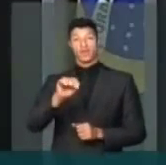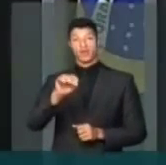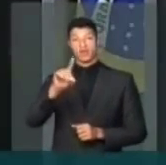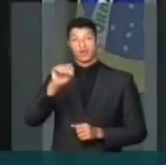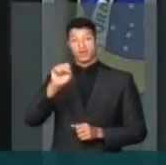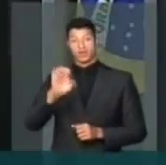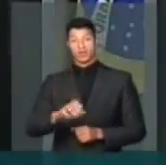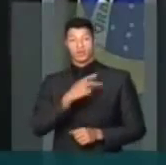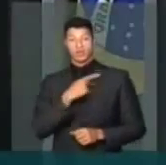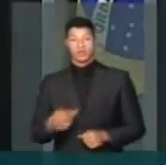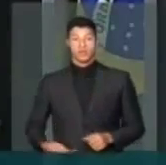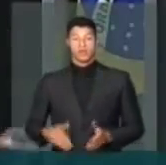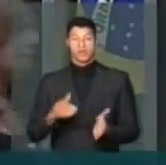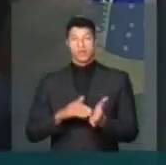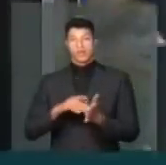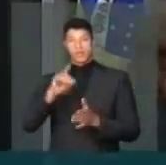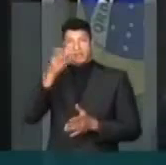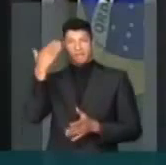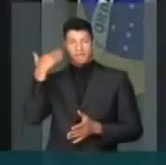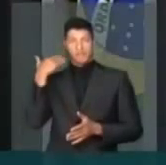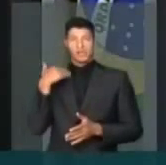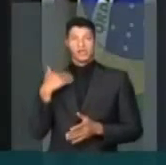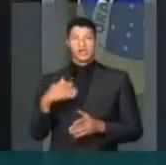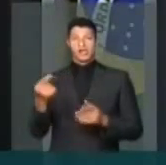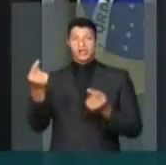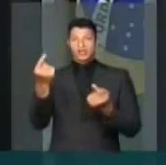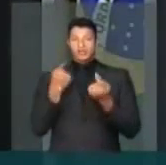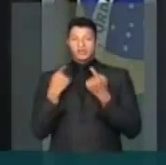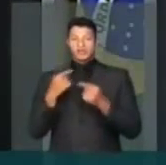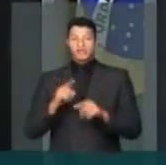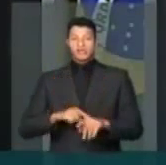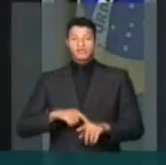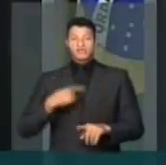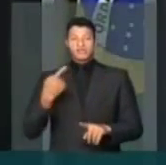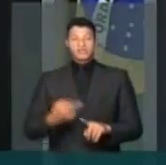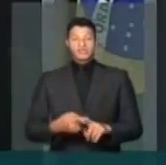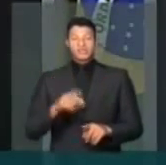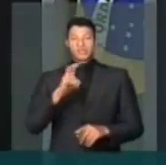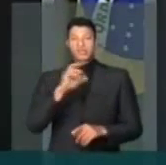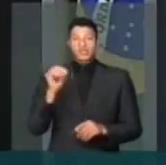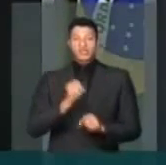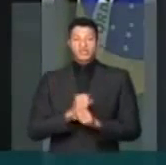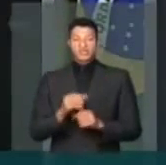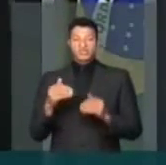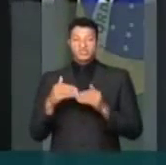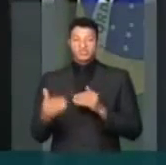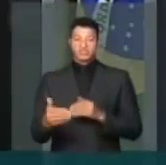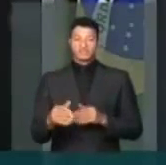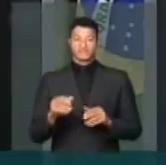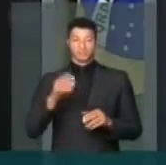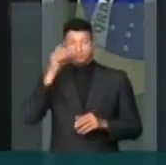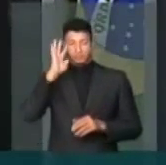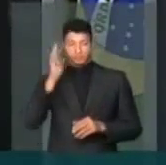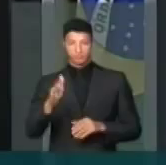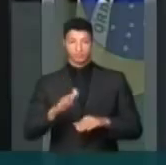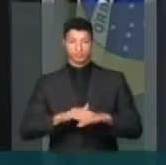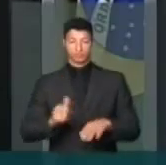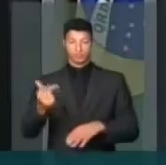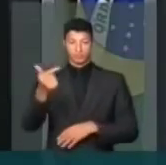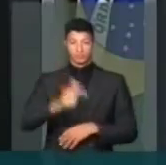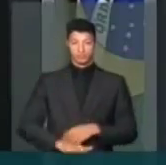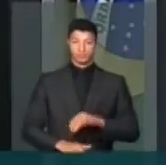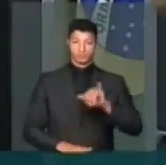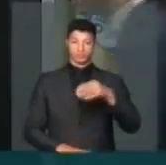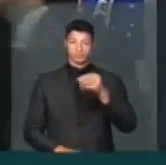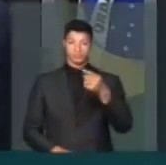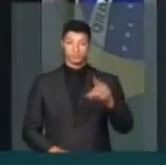A presidente, nos últimos dias, apareceu mais do que nos últimos 50. Resolveu chamar de volta